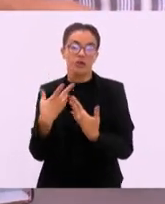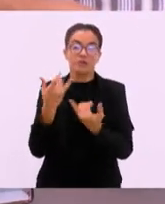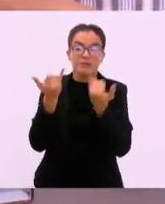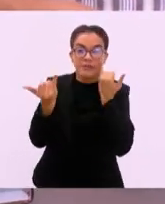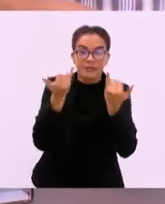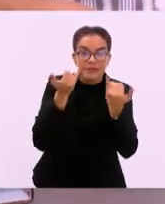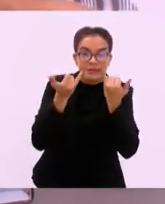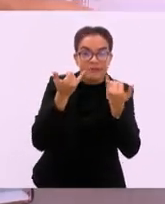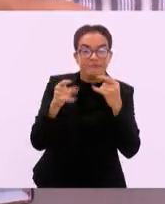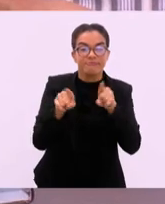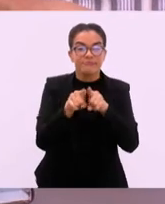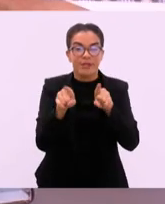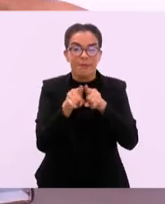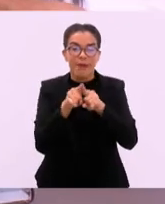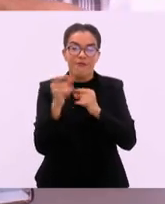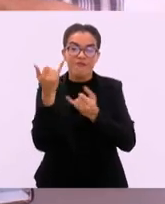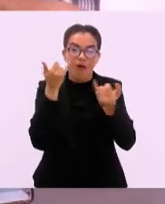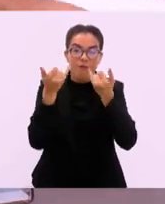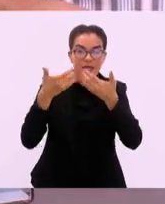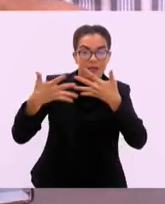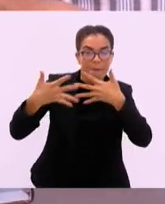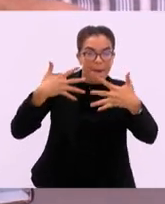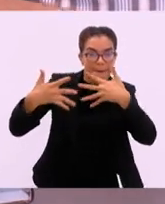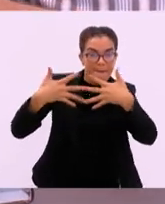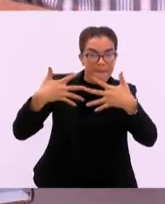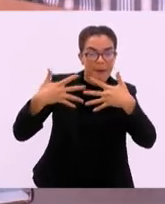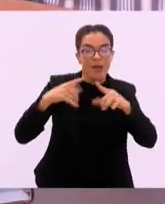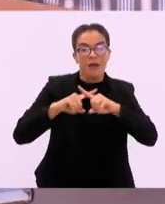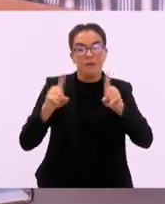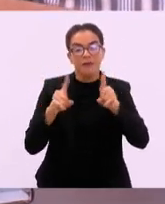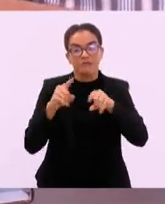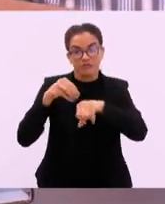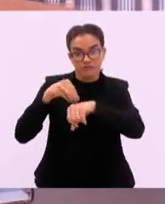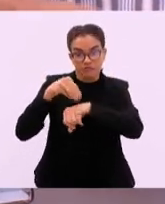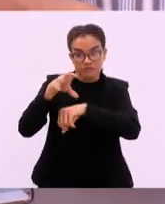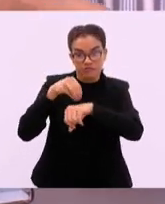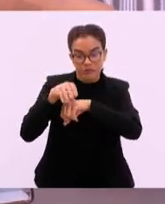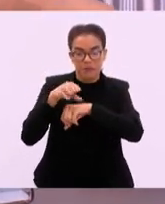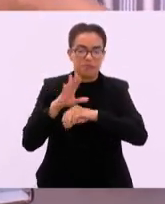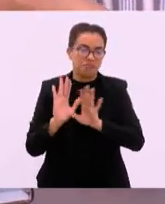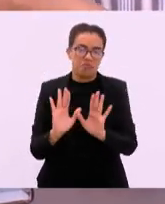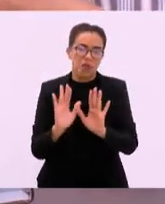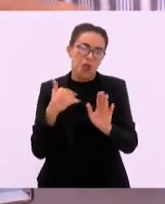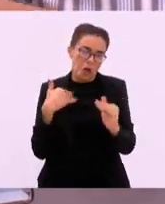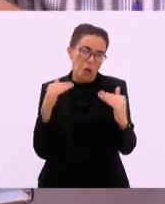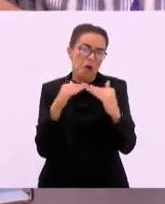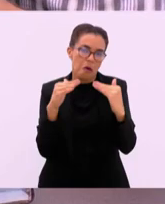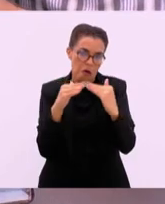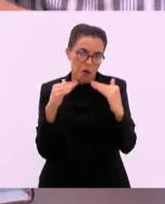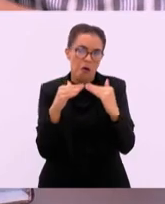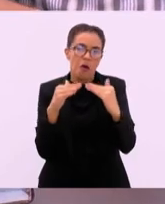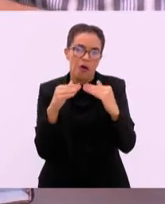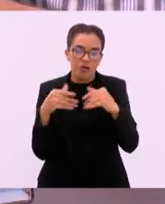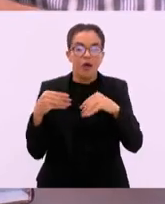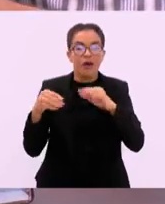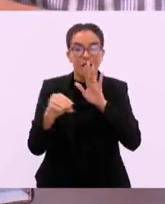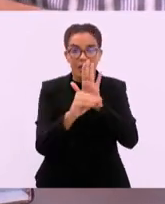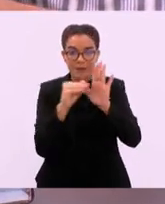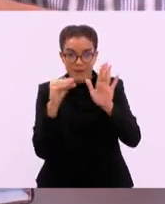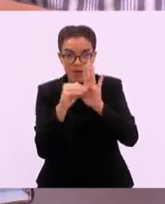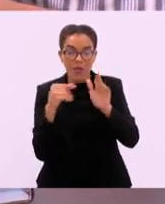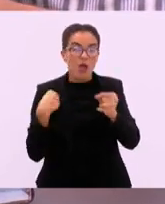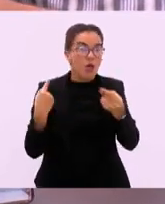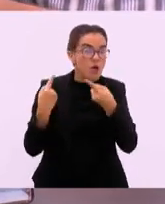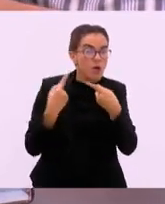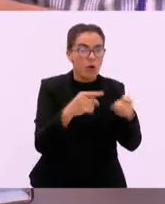informação e transparência. Só para dar uma informação aqui para vocês sobre o objeto. Então, eu sou favorável também à emenda. Eu sou